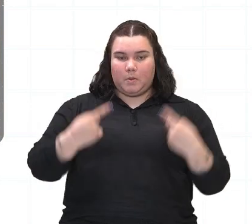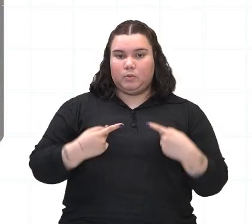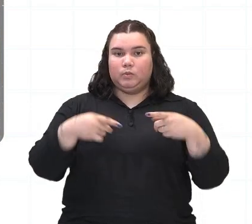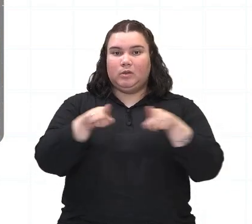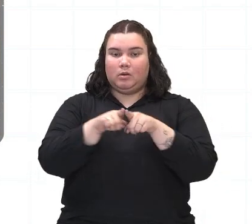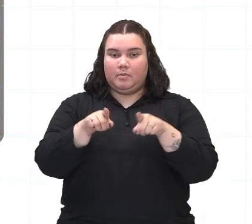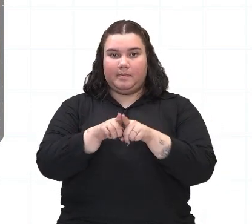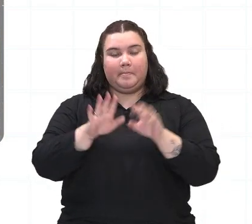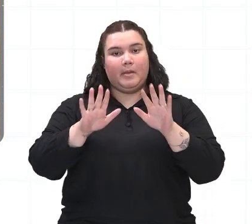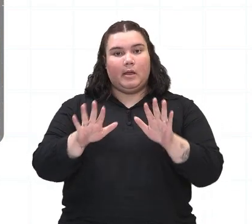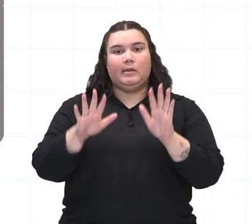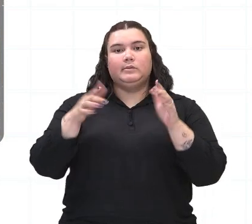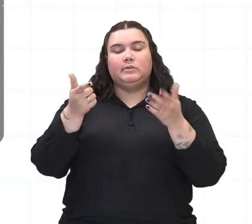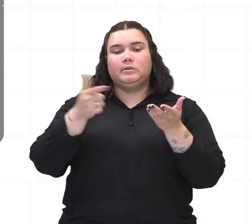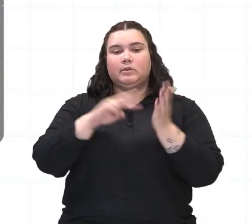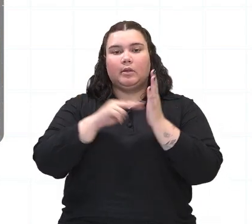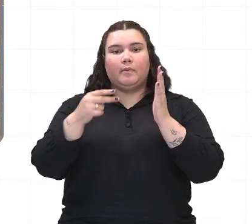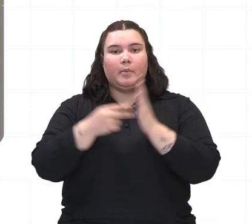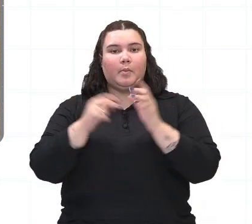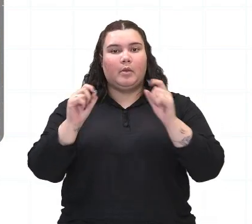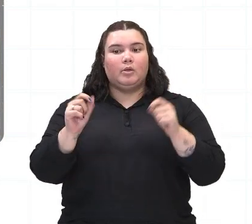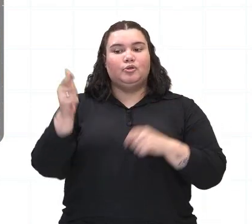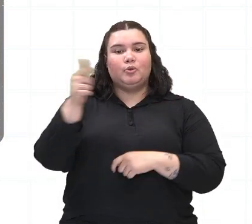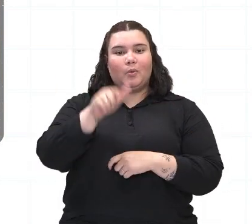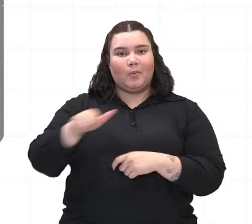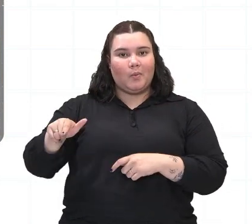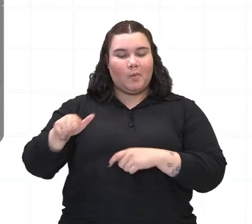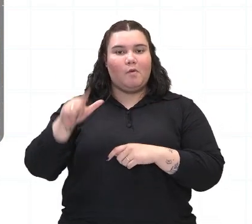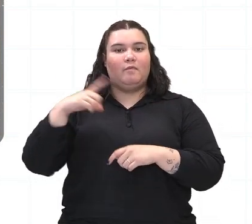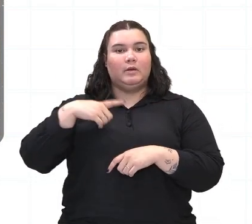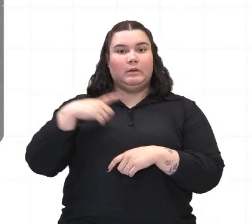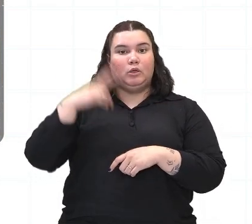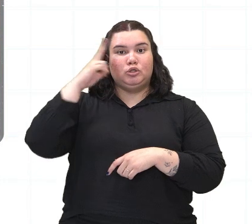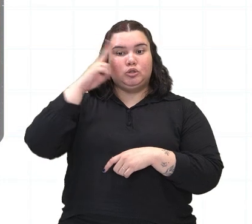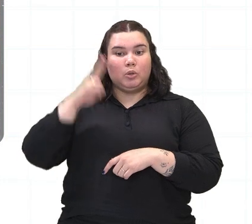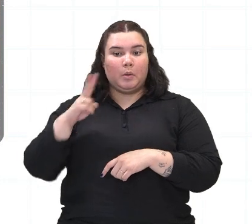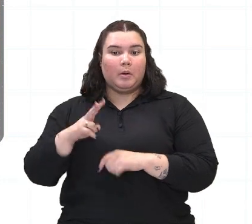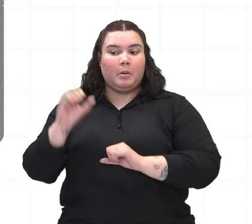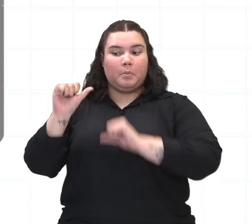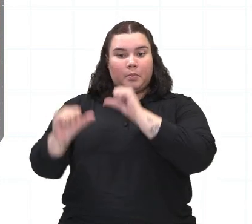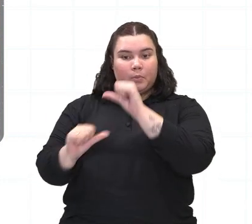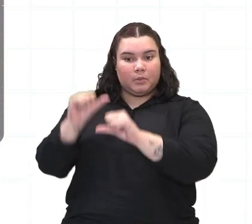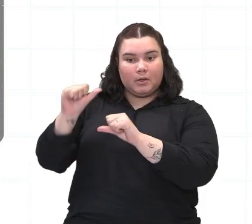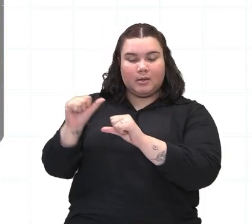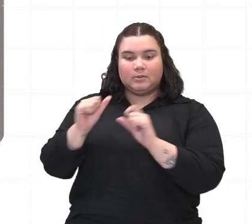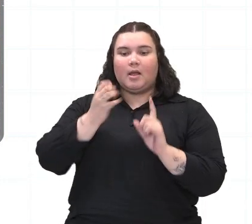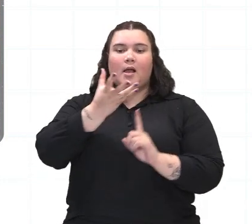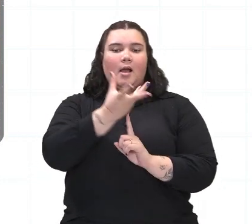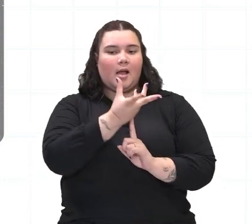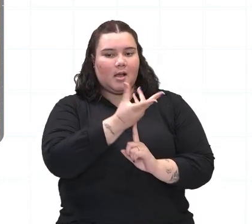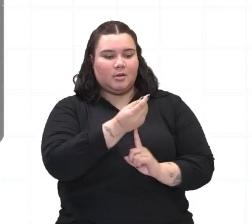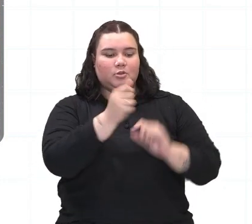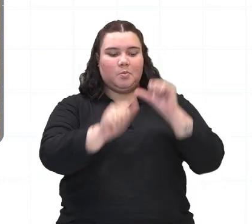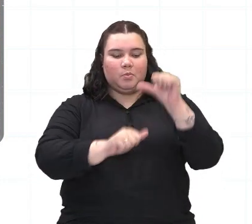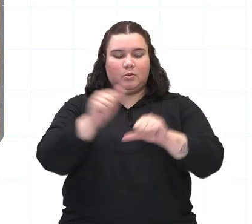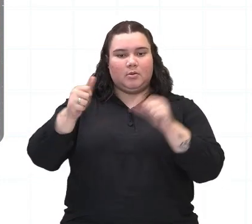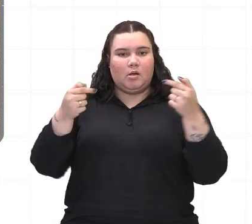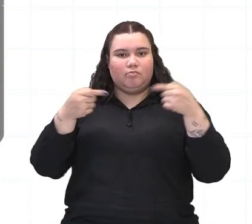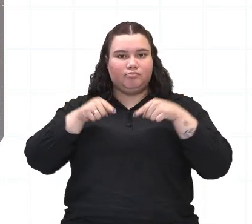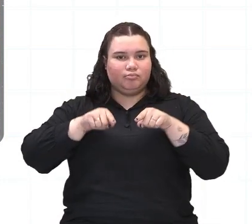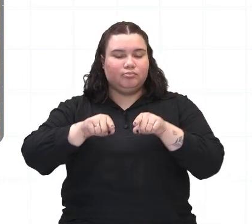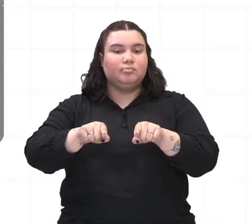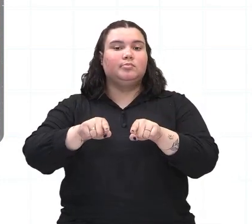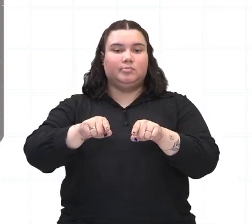ou seja mais uma vez essa transformação né do fazer artístico ele tá ali relacionado com os ideais